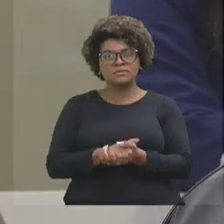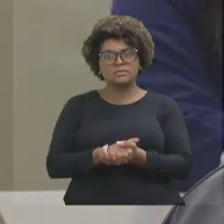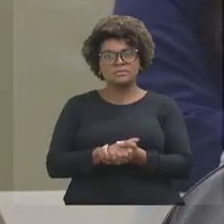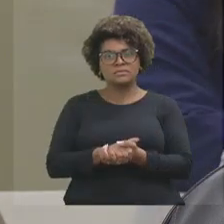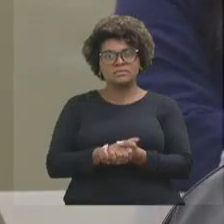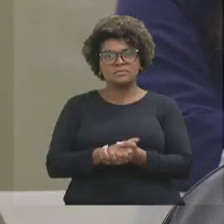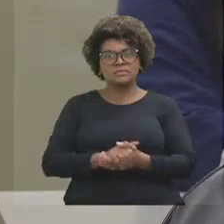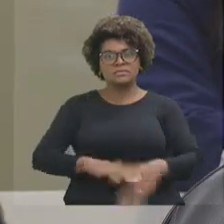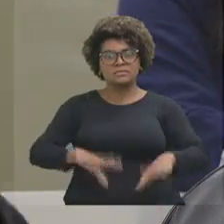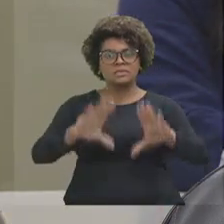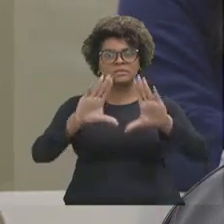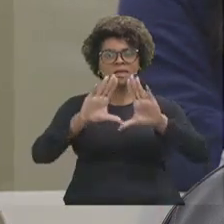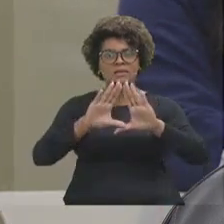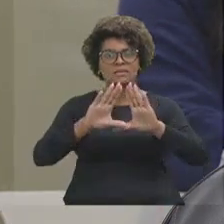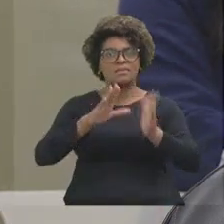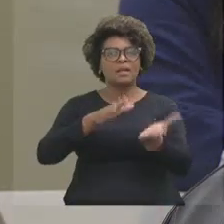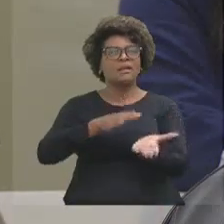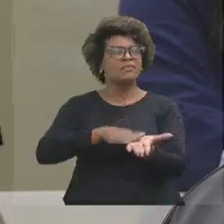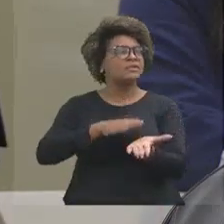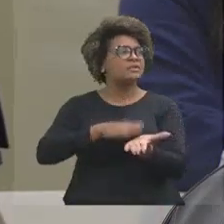Assembleia fiscaliza